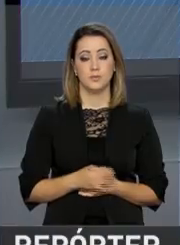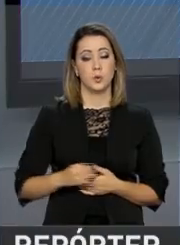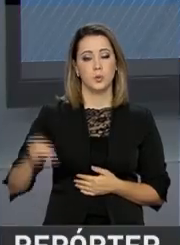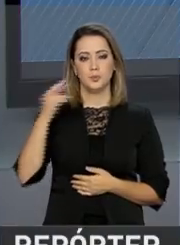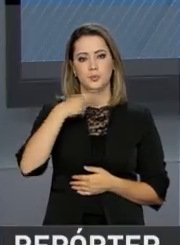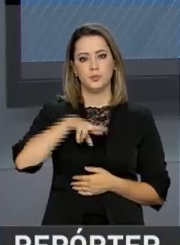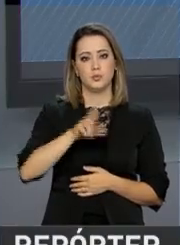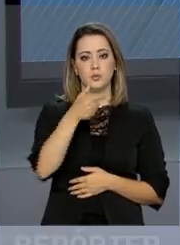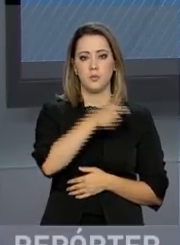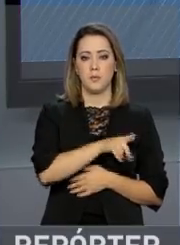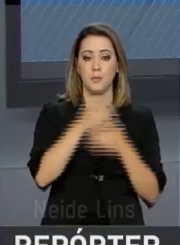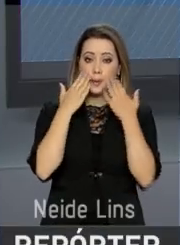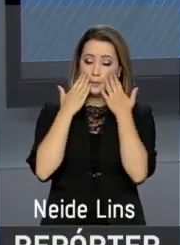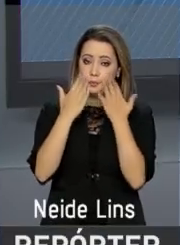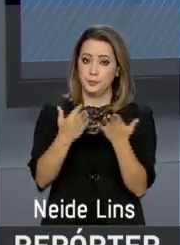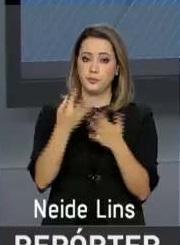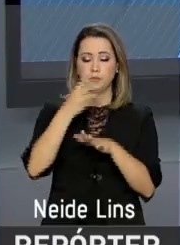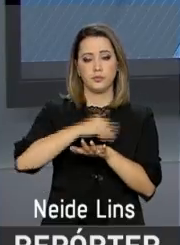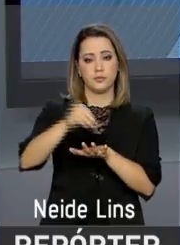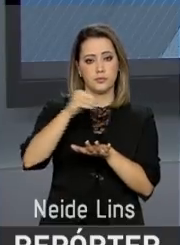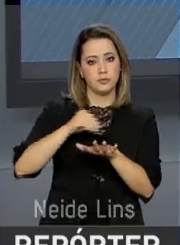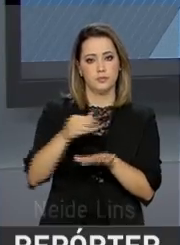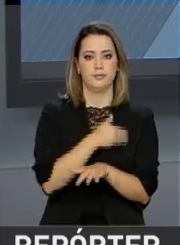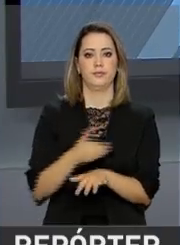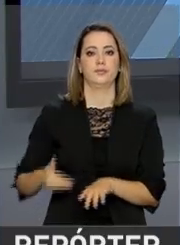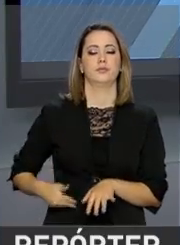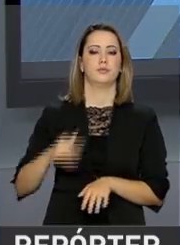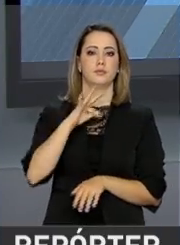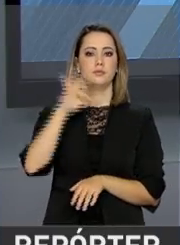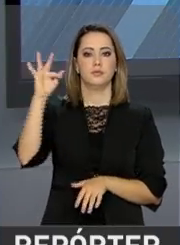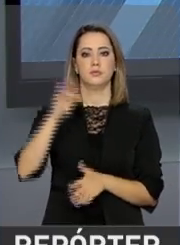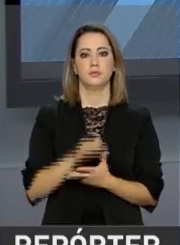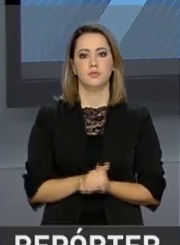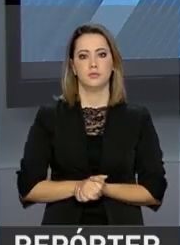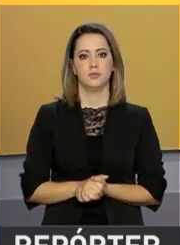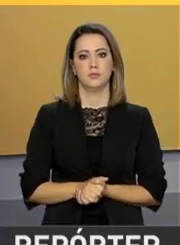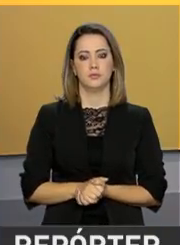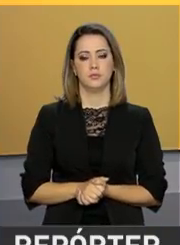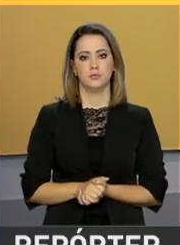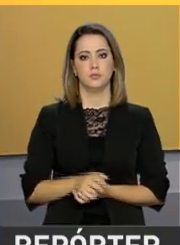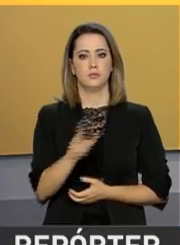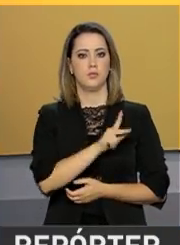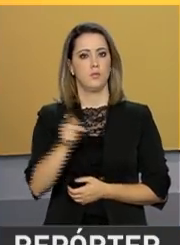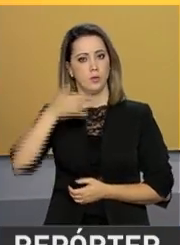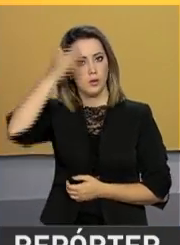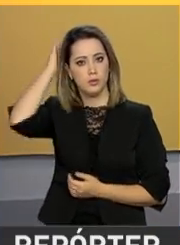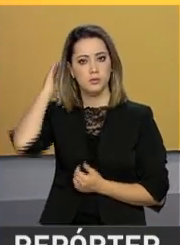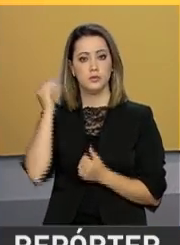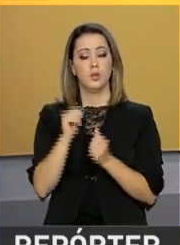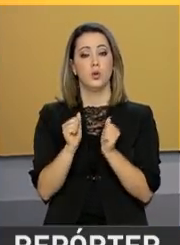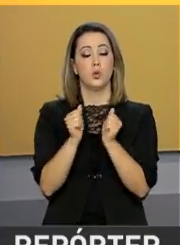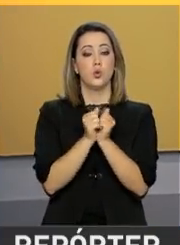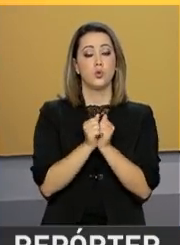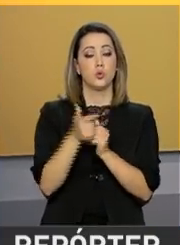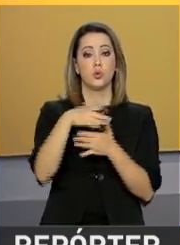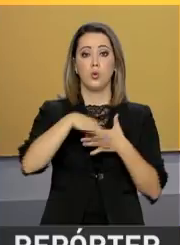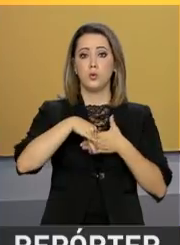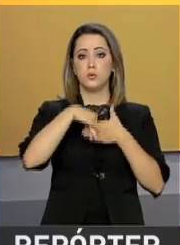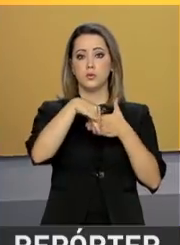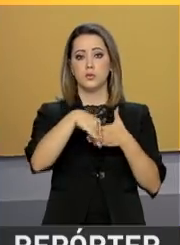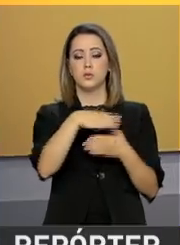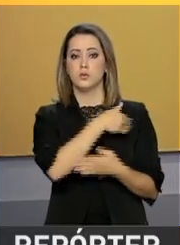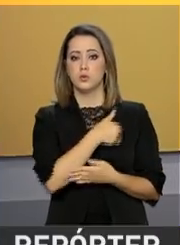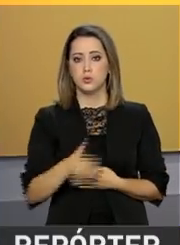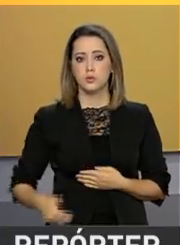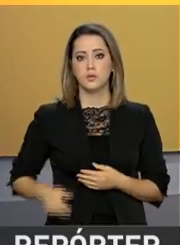o repórter NBR está de volta trazendo para você as notícias do governo federal. O presidente Michel Temer e outros chefes de